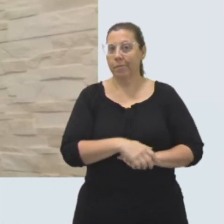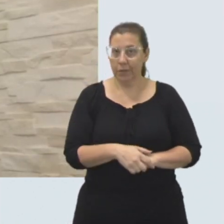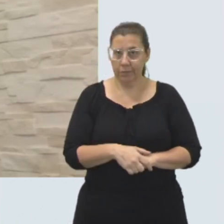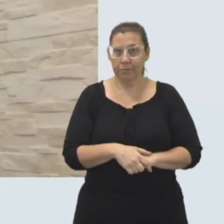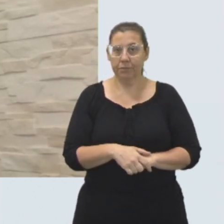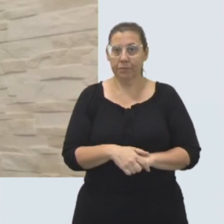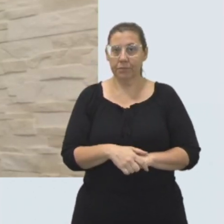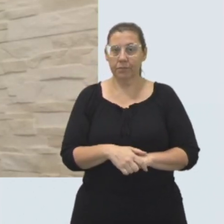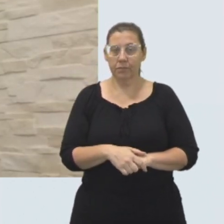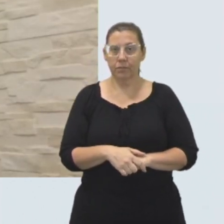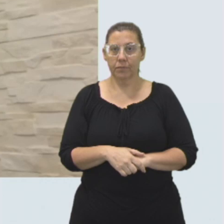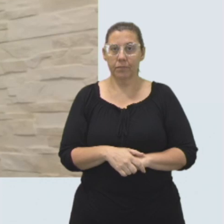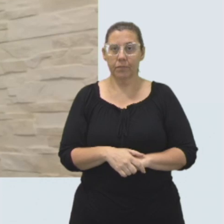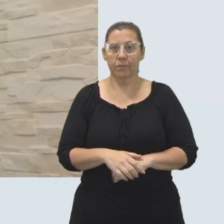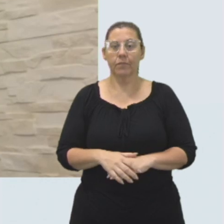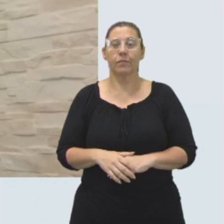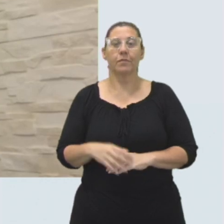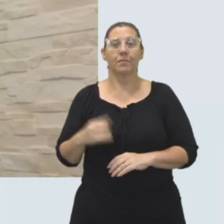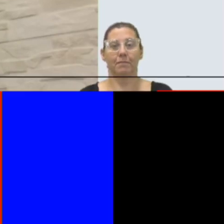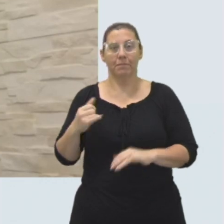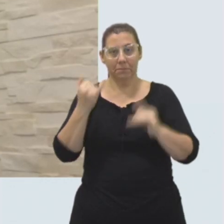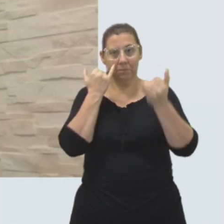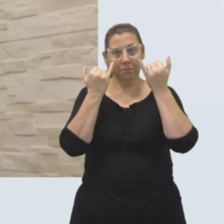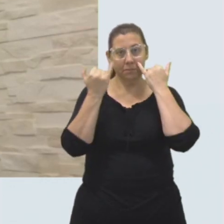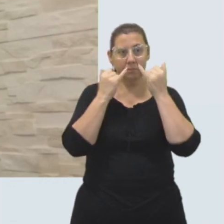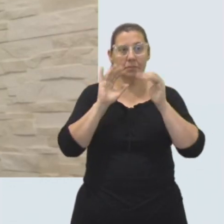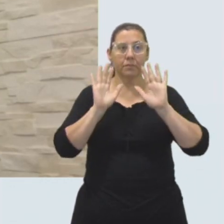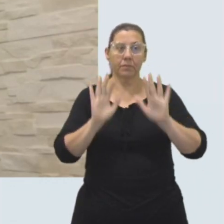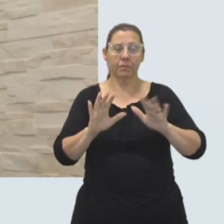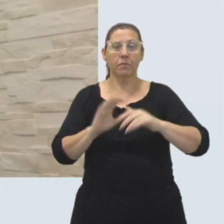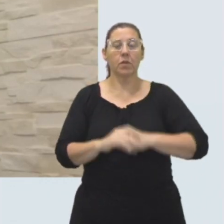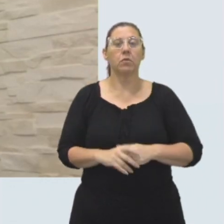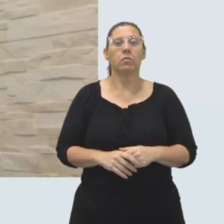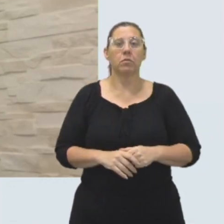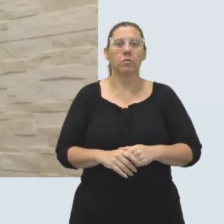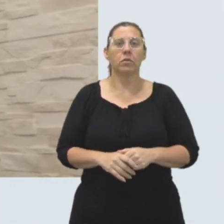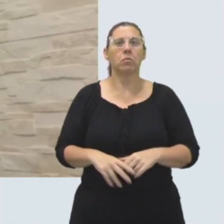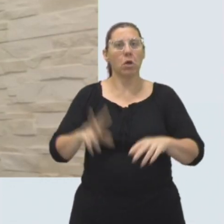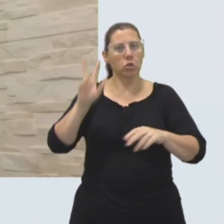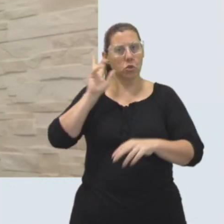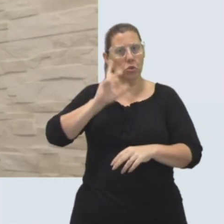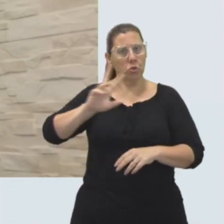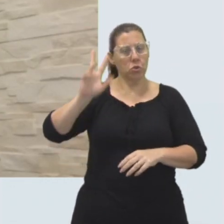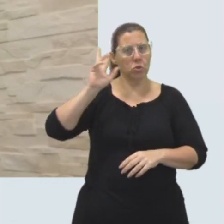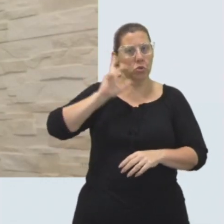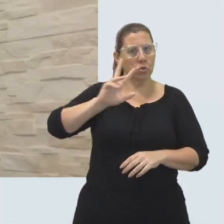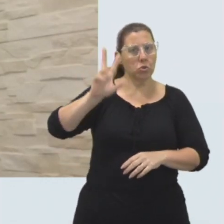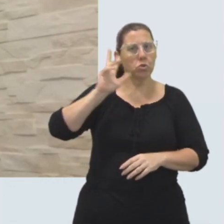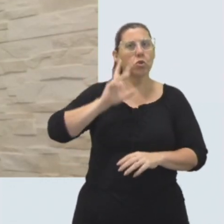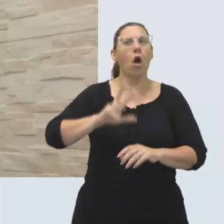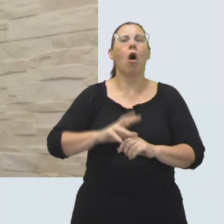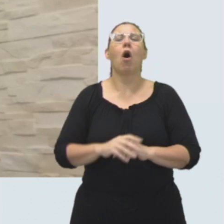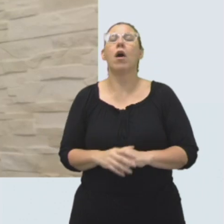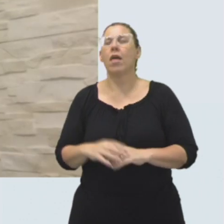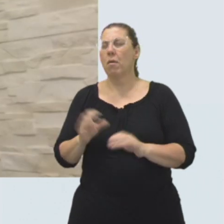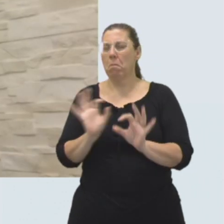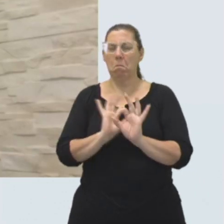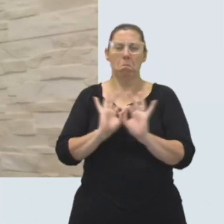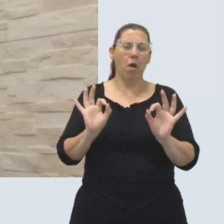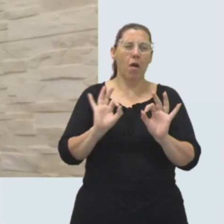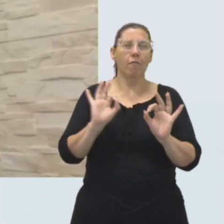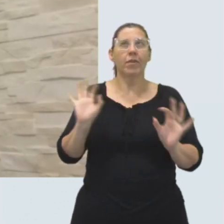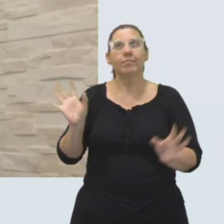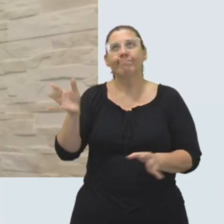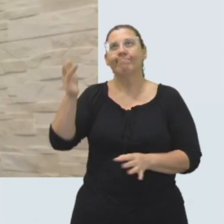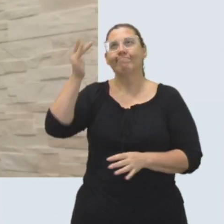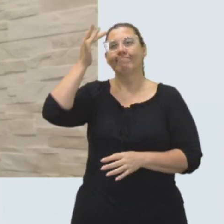esquece rápido de um montão de informações, mas uma história, uma boa história, uma história bem contada, às vezes a gente guarda para o resto